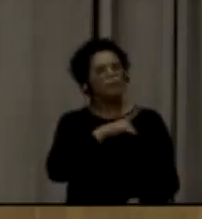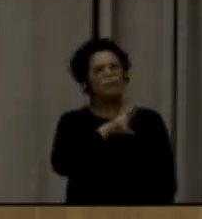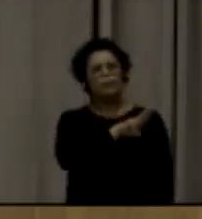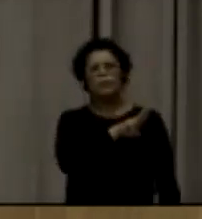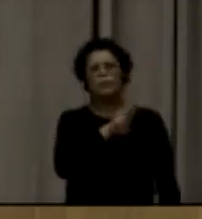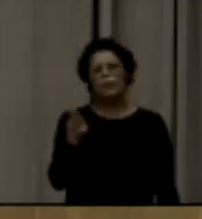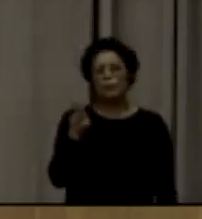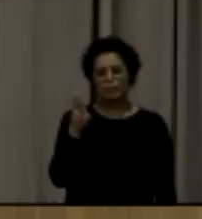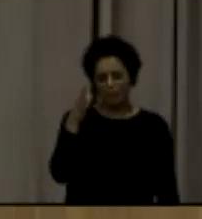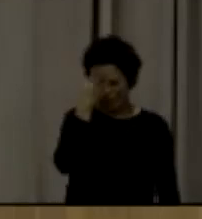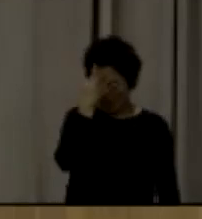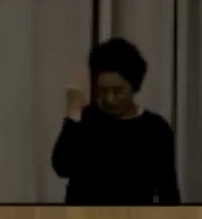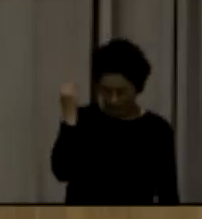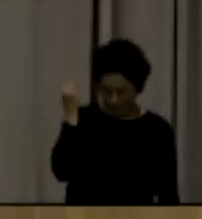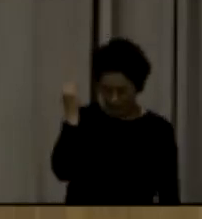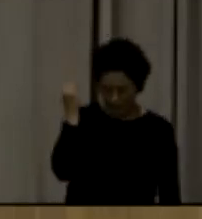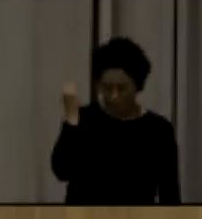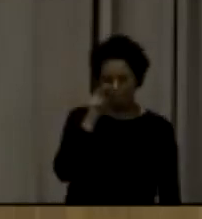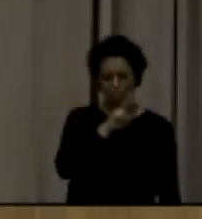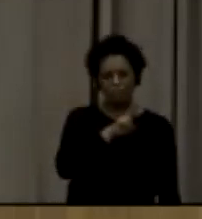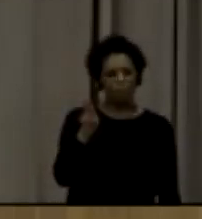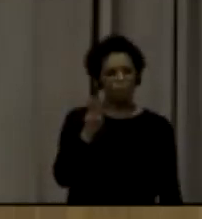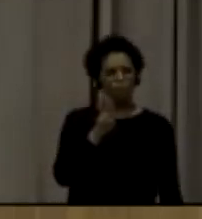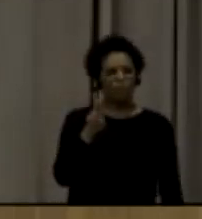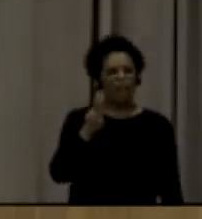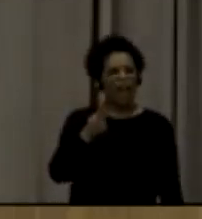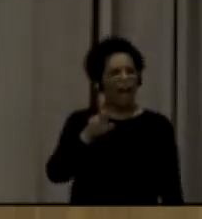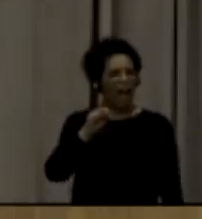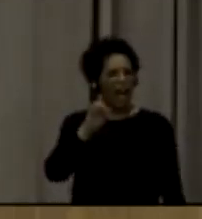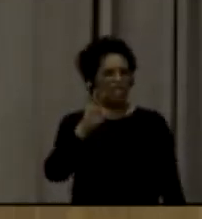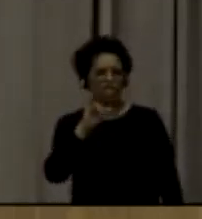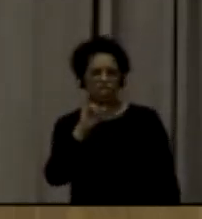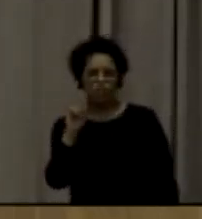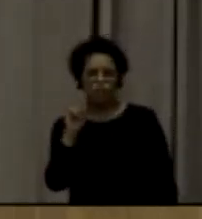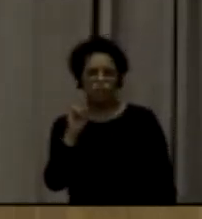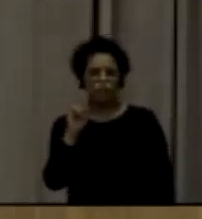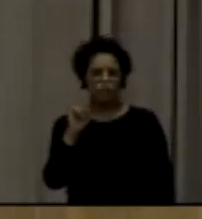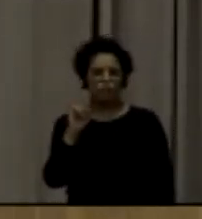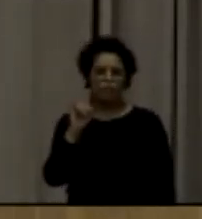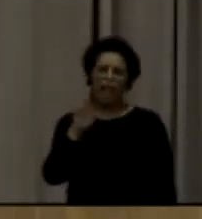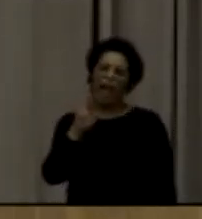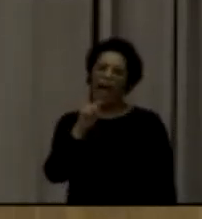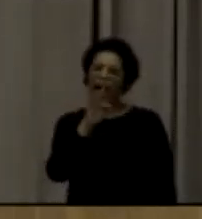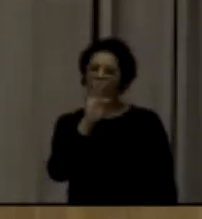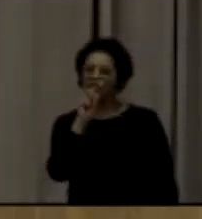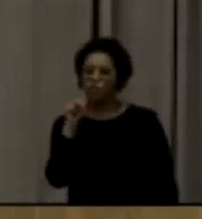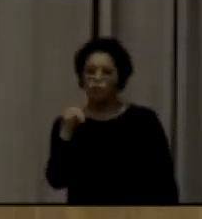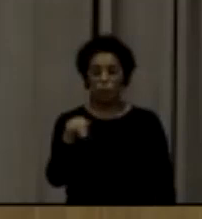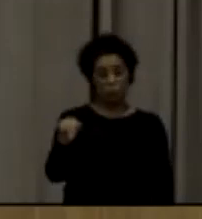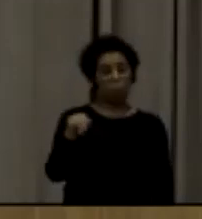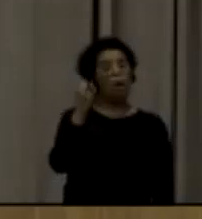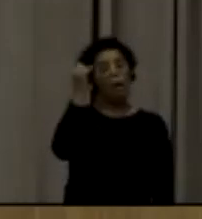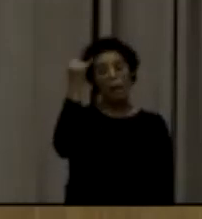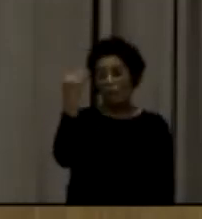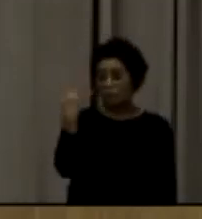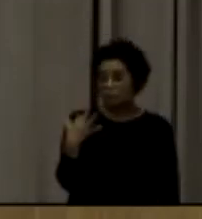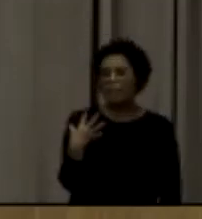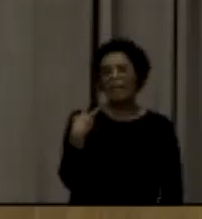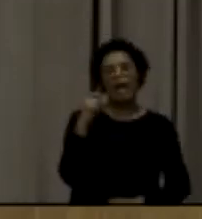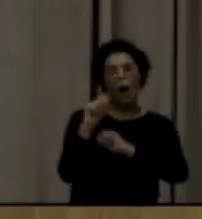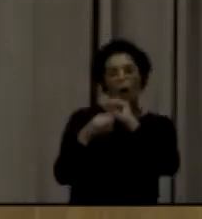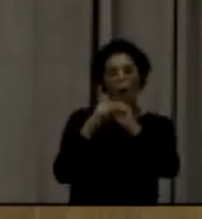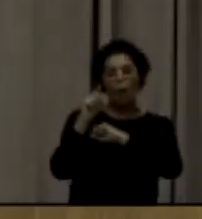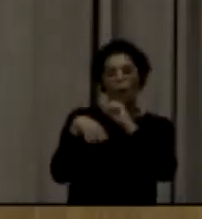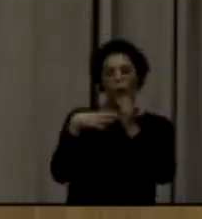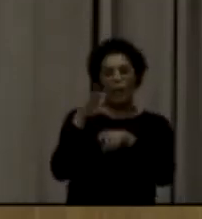chama, esqueci como é que é, Hatim Horshi, o turco Hatim, e que ele explicará